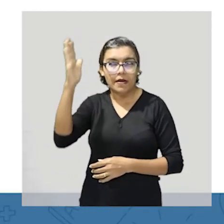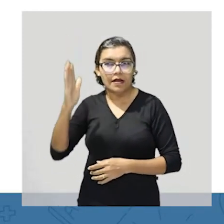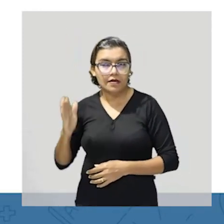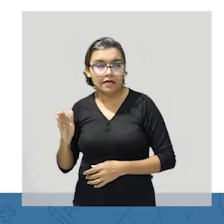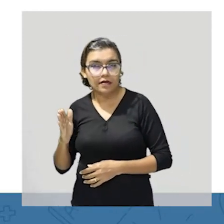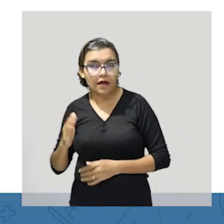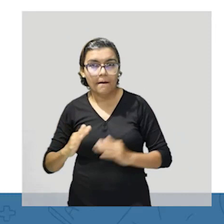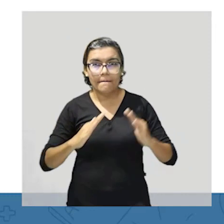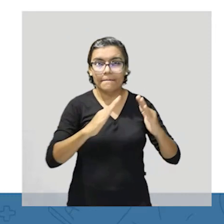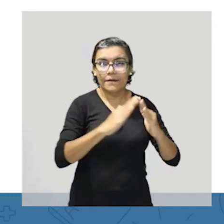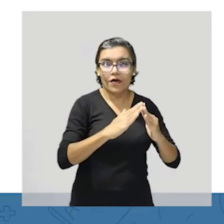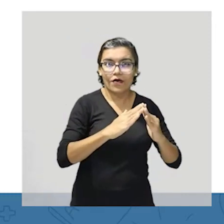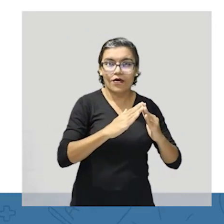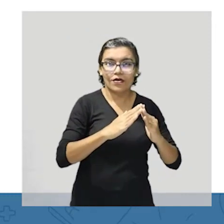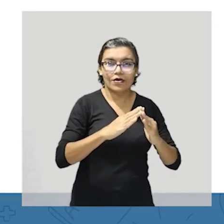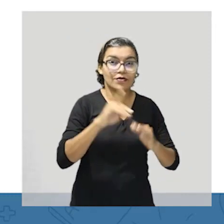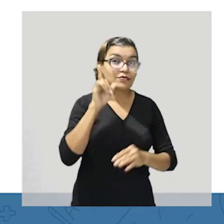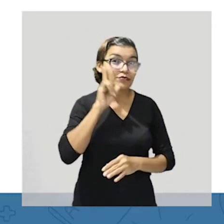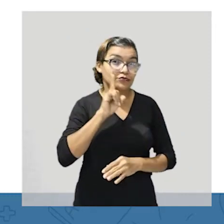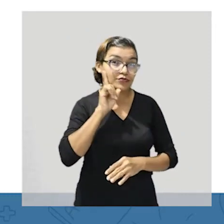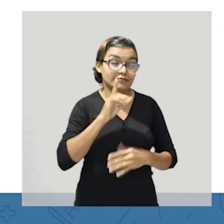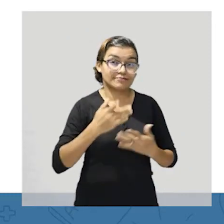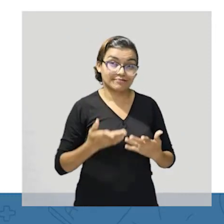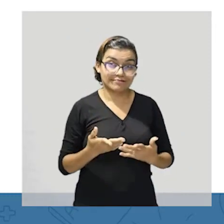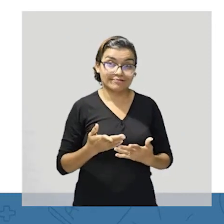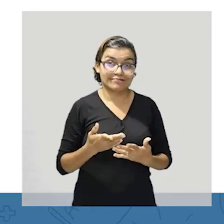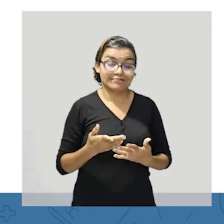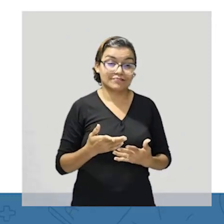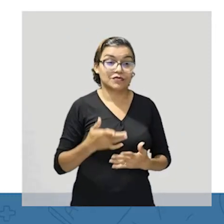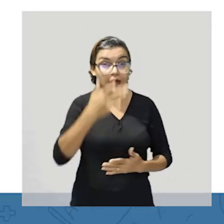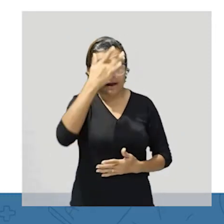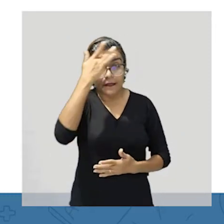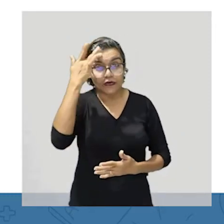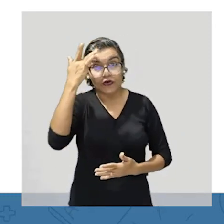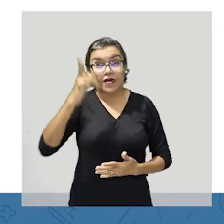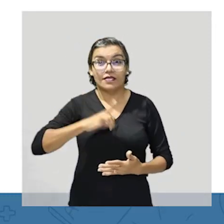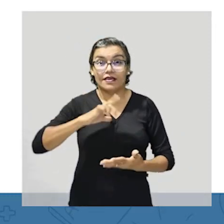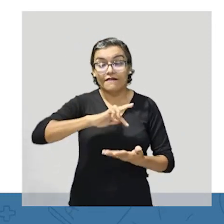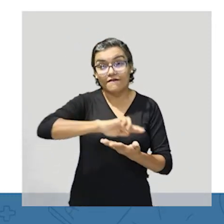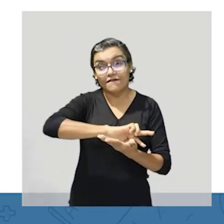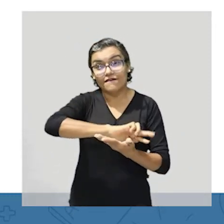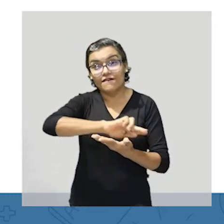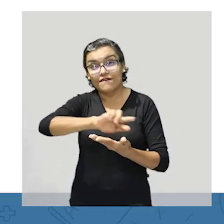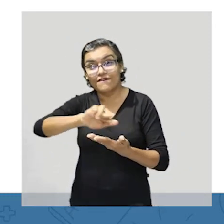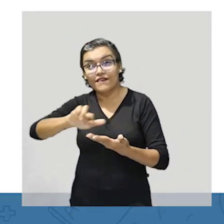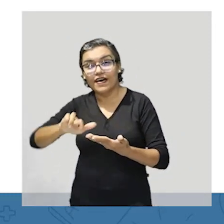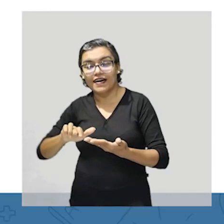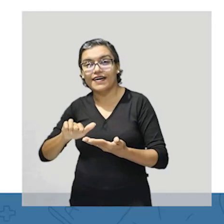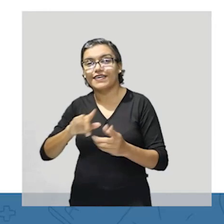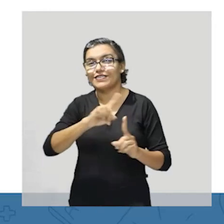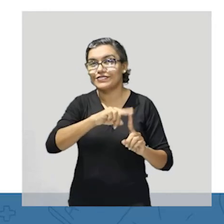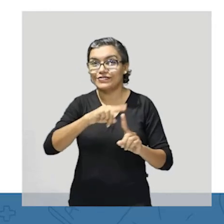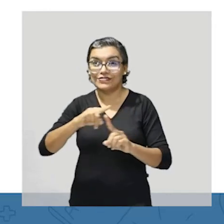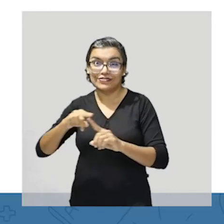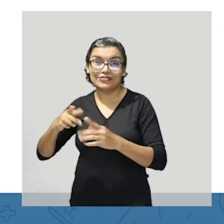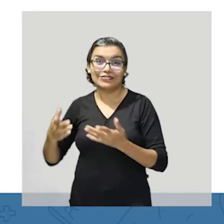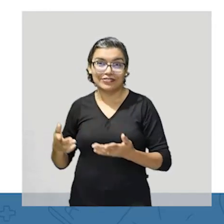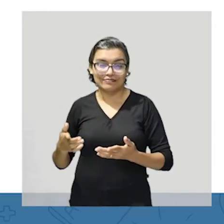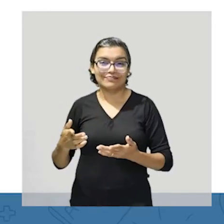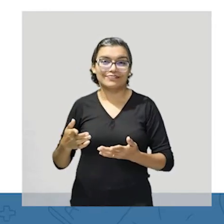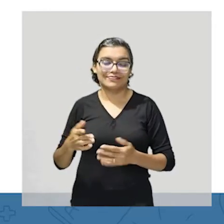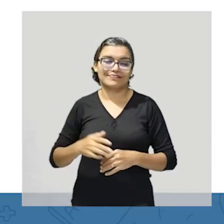vive nos Estados Unidos. Então, é uma pessoa que tem diferentes contribuições étnicas na sua estrutura.